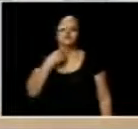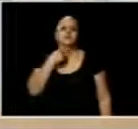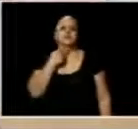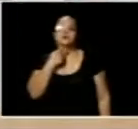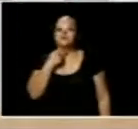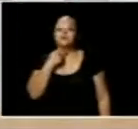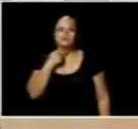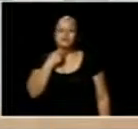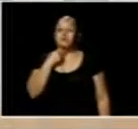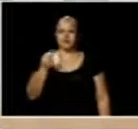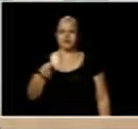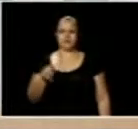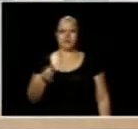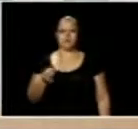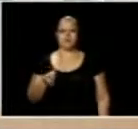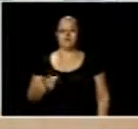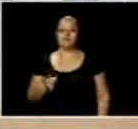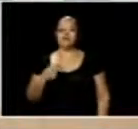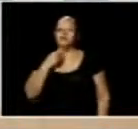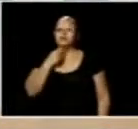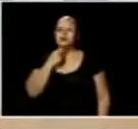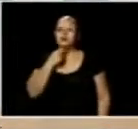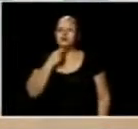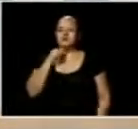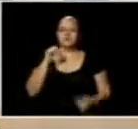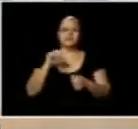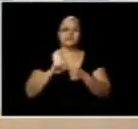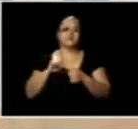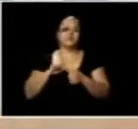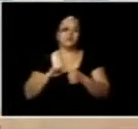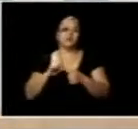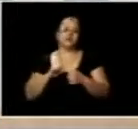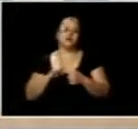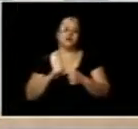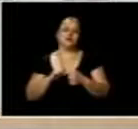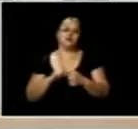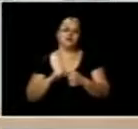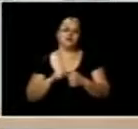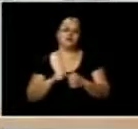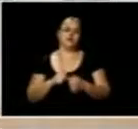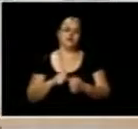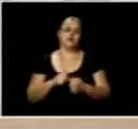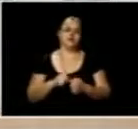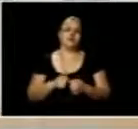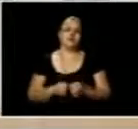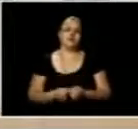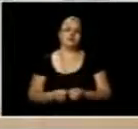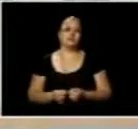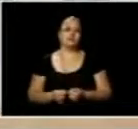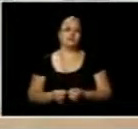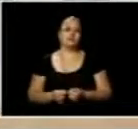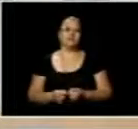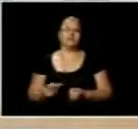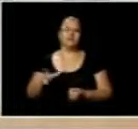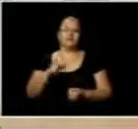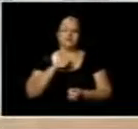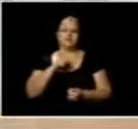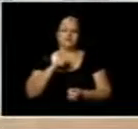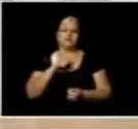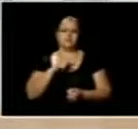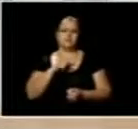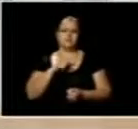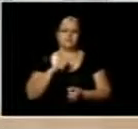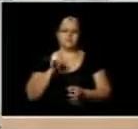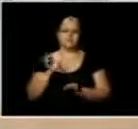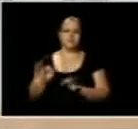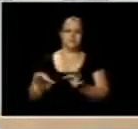não dá para fazer isso daqui. Não dá para fazer marketing em cima do que nós poucos valorizamos. Então, presidente, são essas